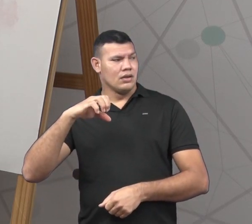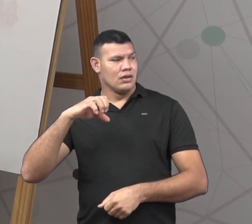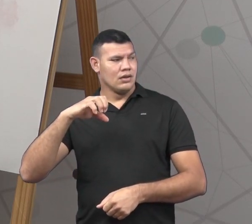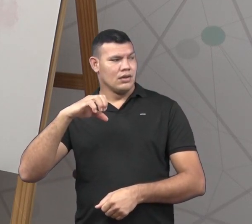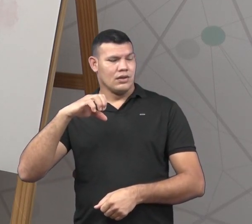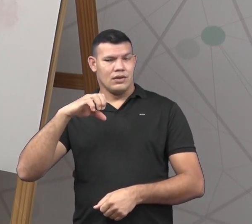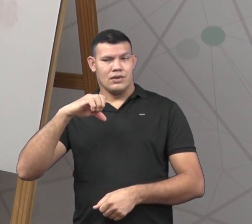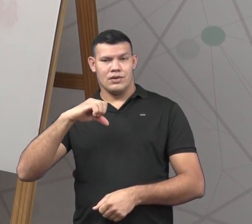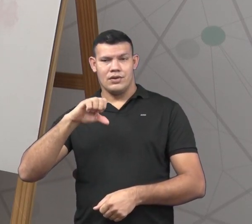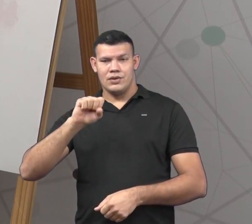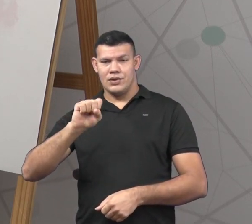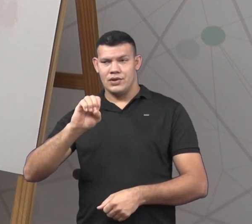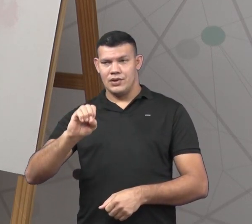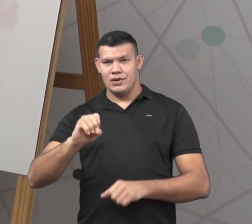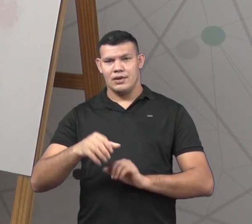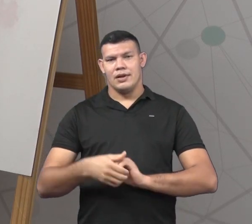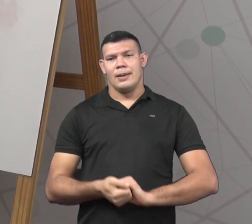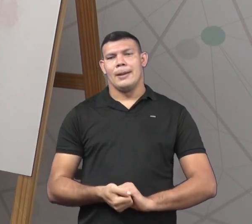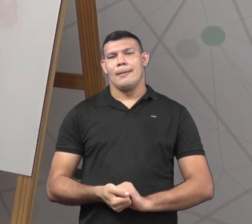Nasci em